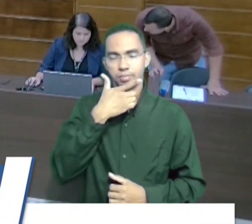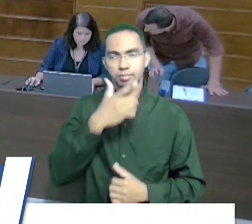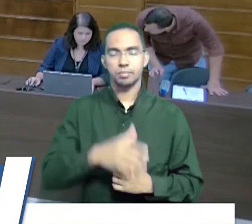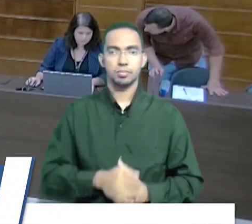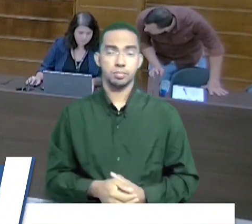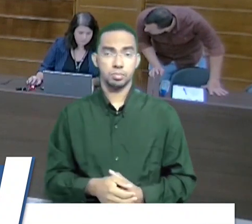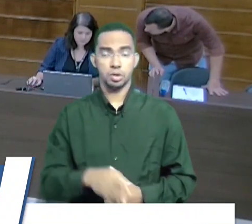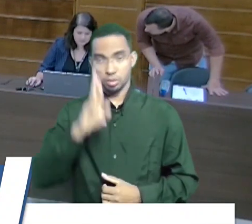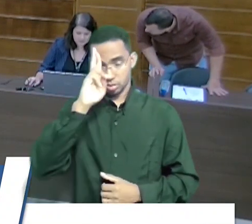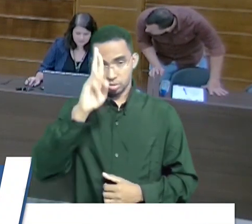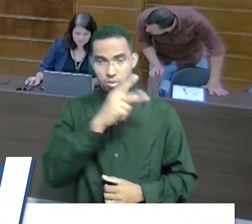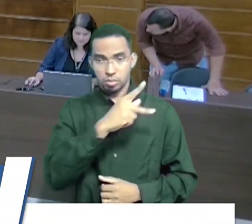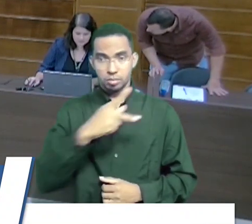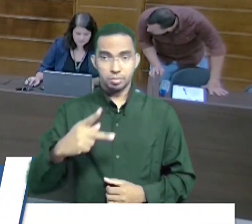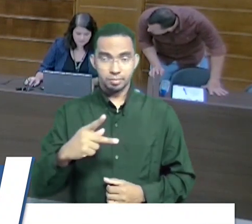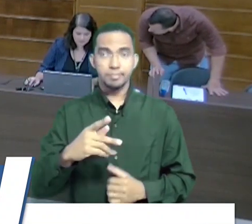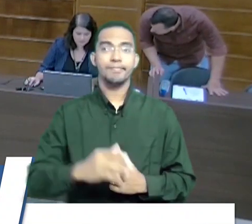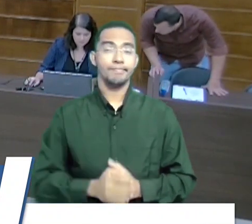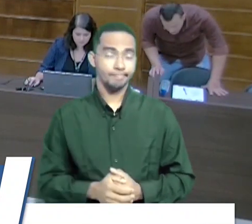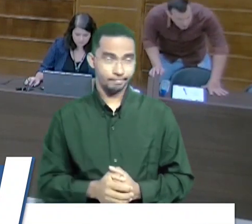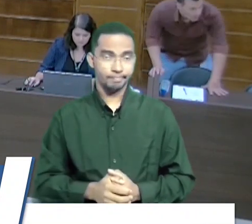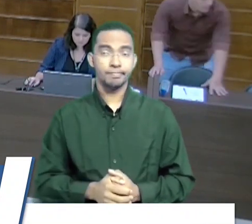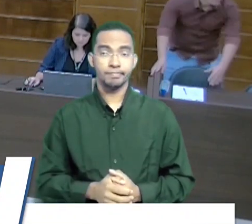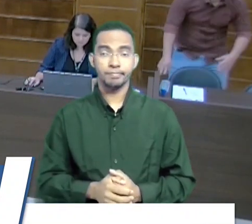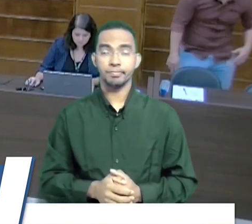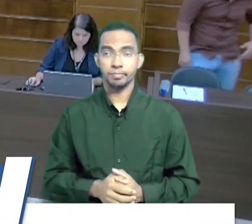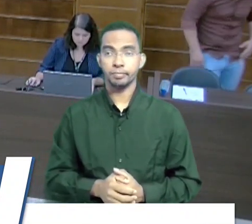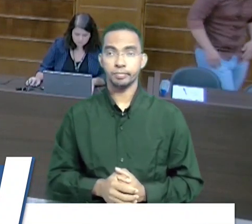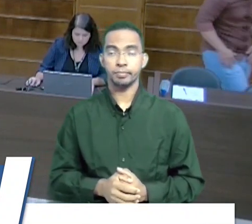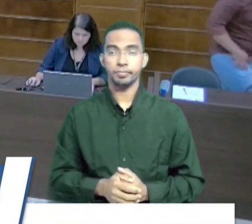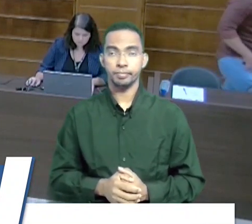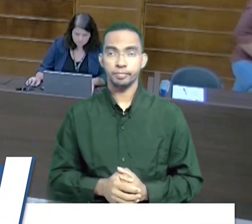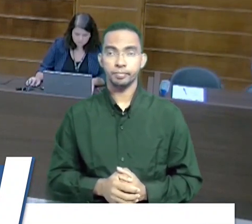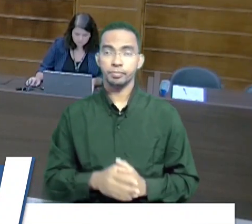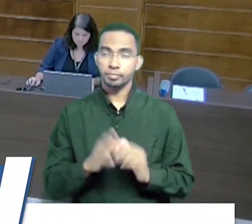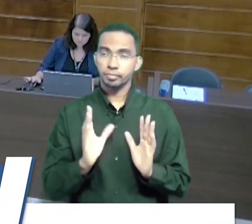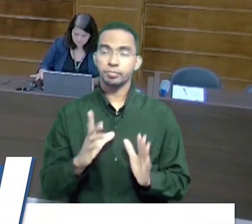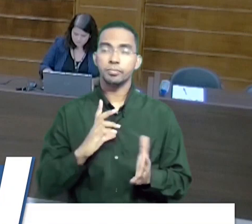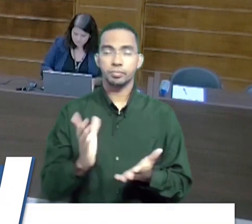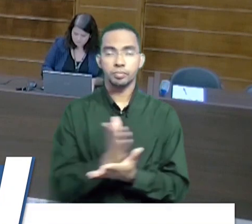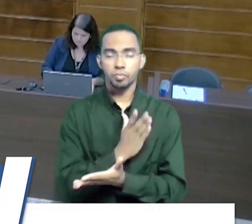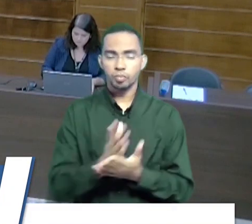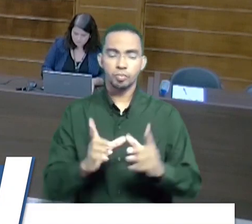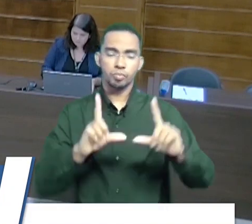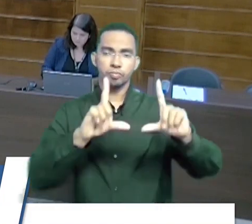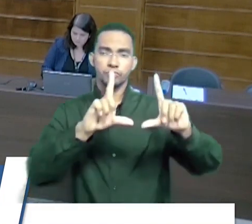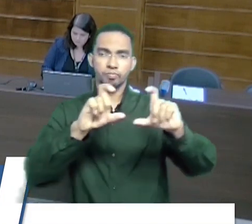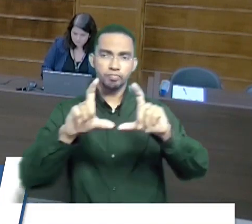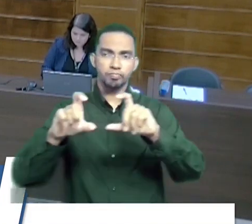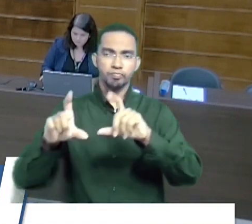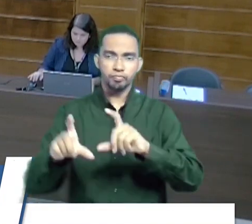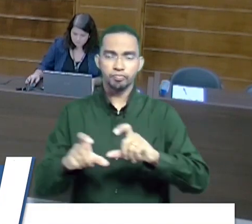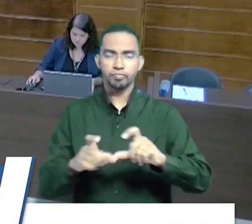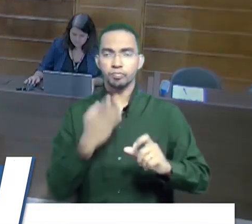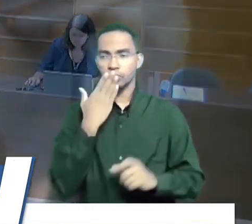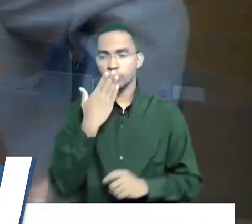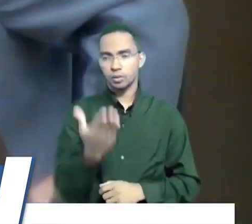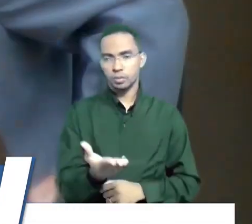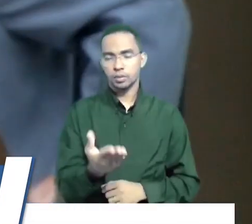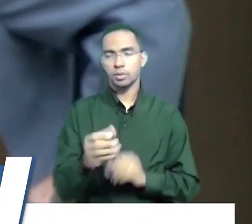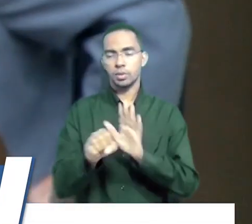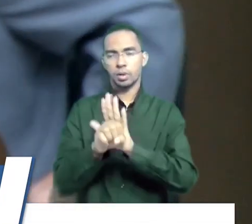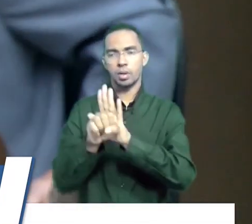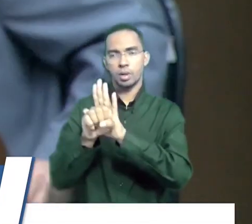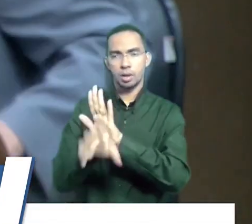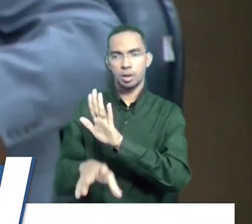Senhor presidente, inclusive eu tenho algumas fotos desse pedido, dessa indicação,